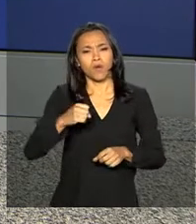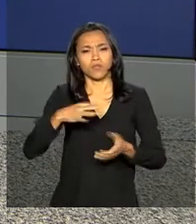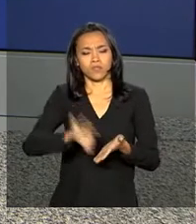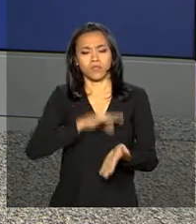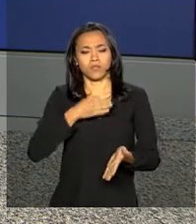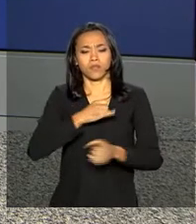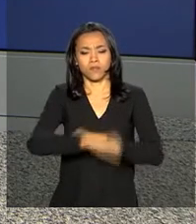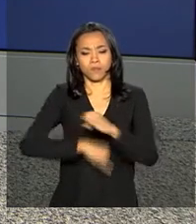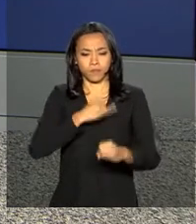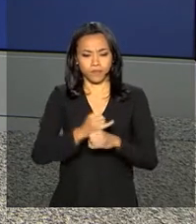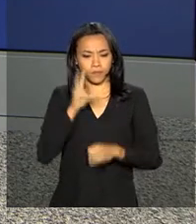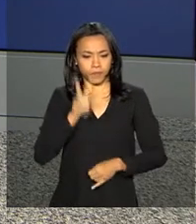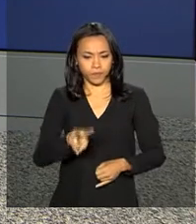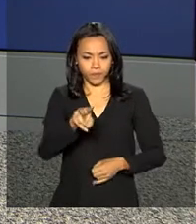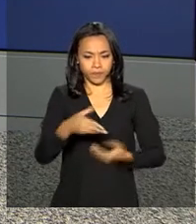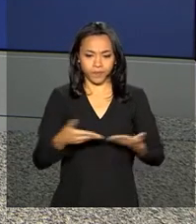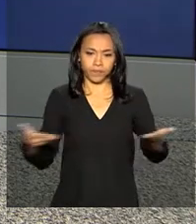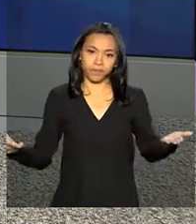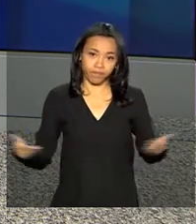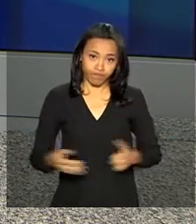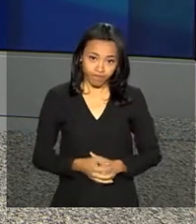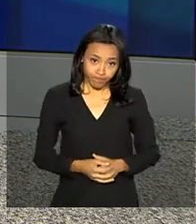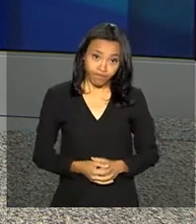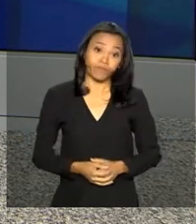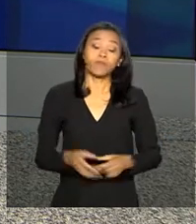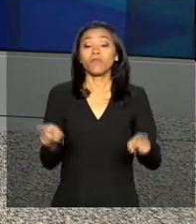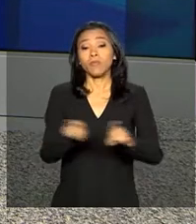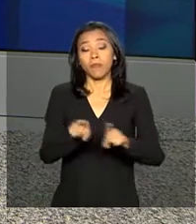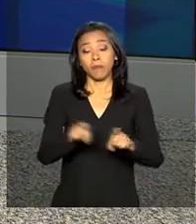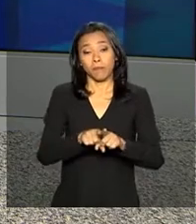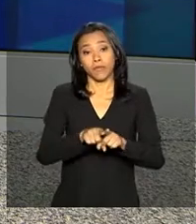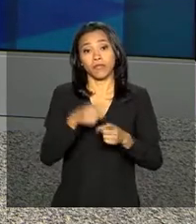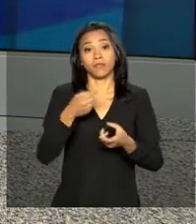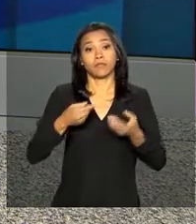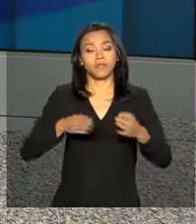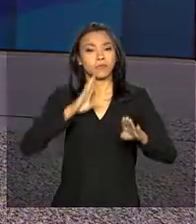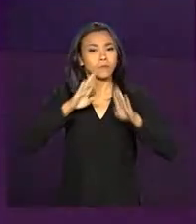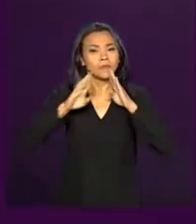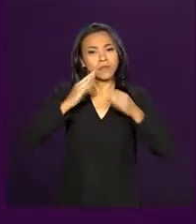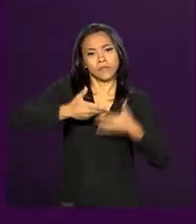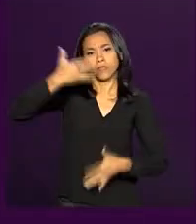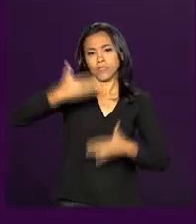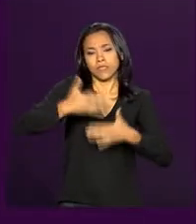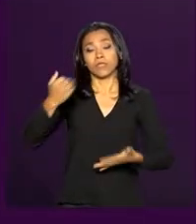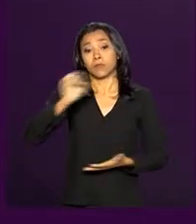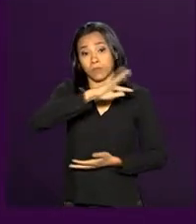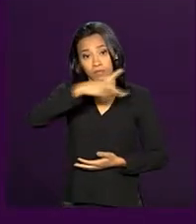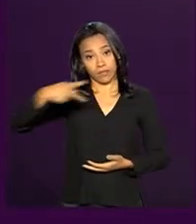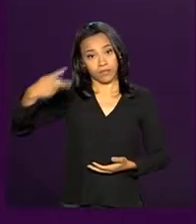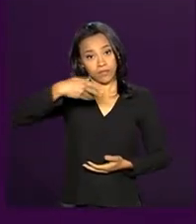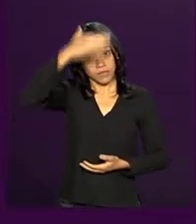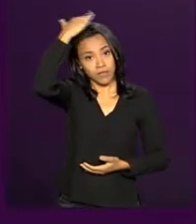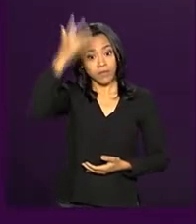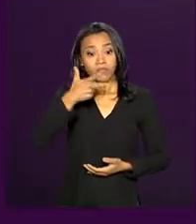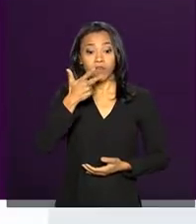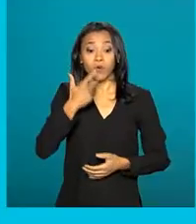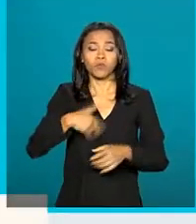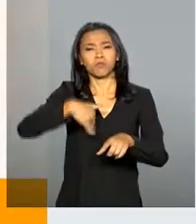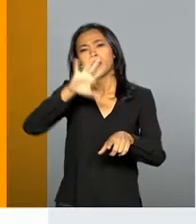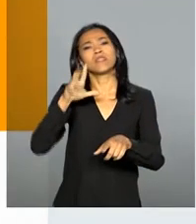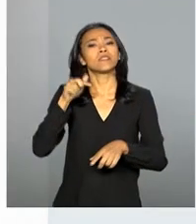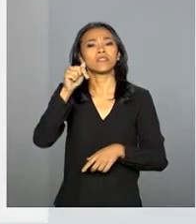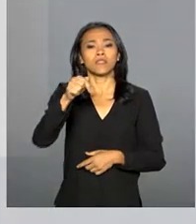médicos ponto gov.br e pelas redes sociais o presidente michel temer falou sobre os mais de 7 mil profissionais